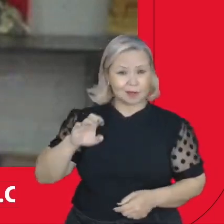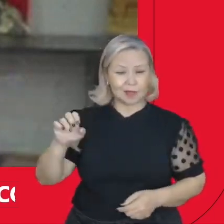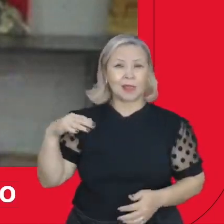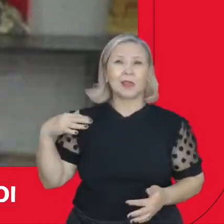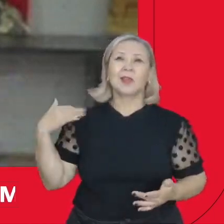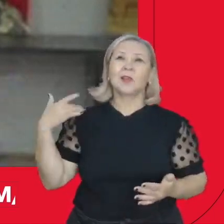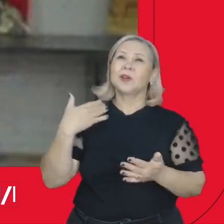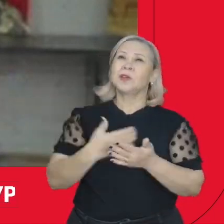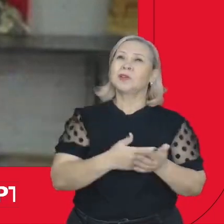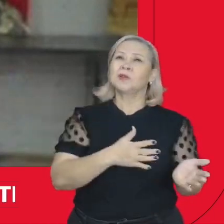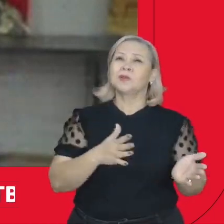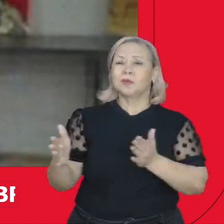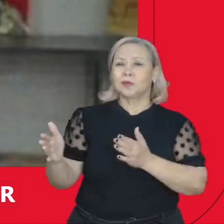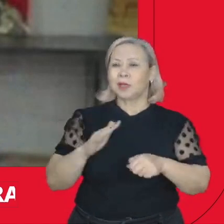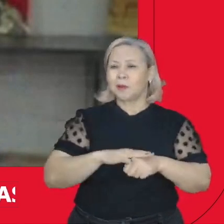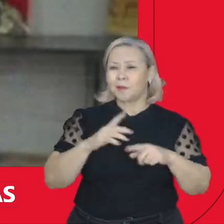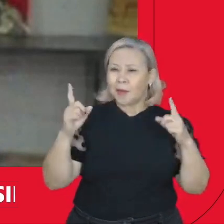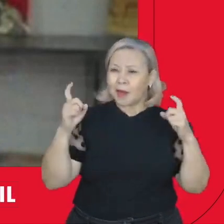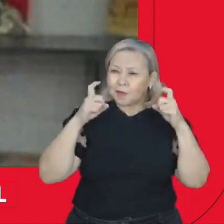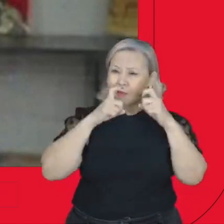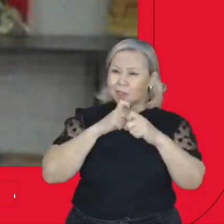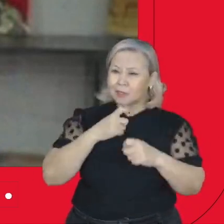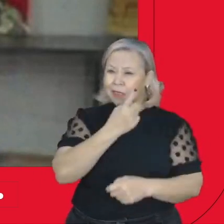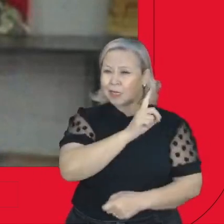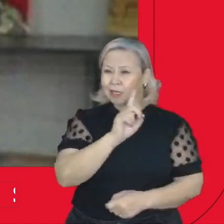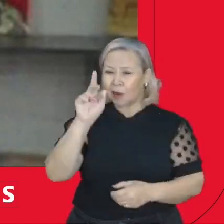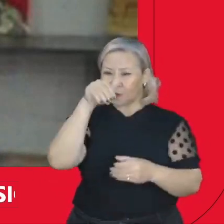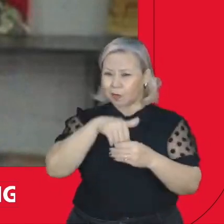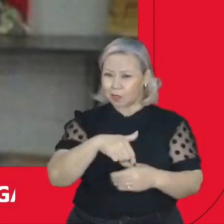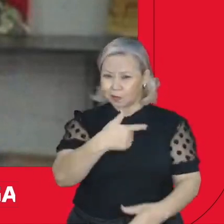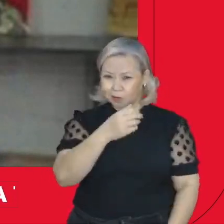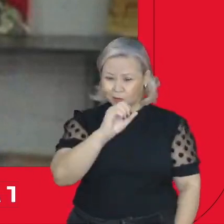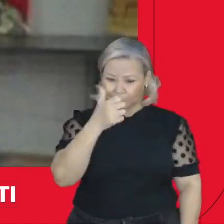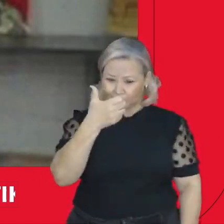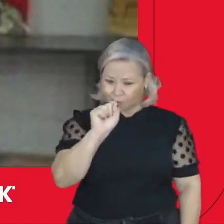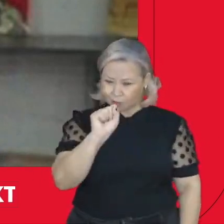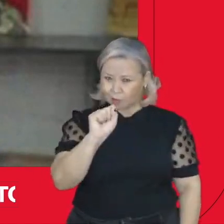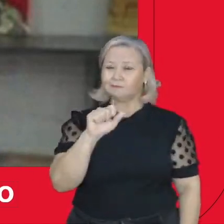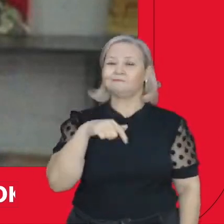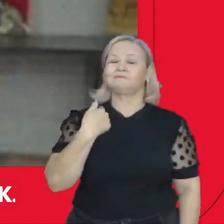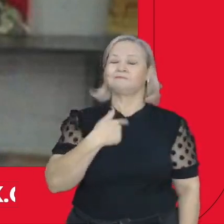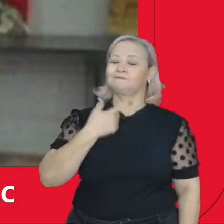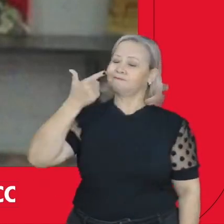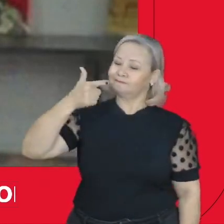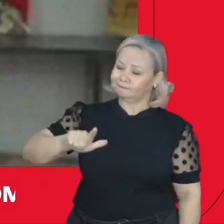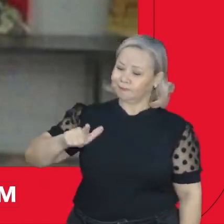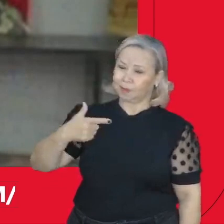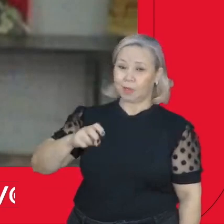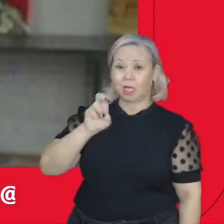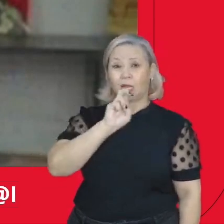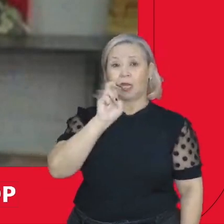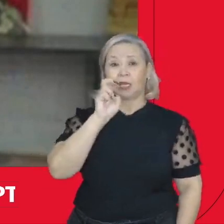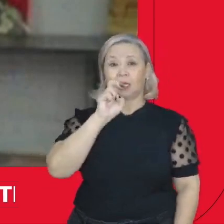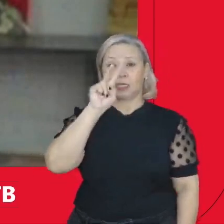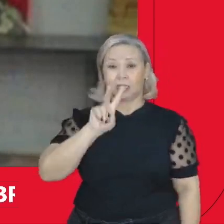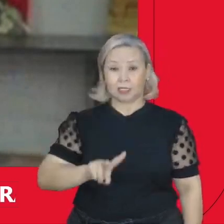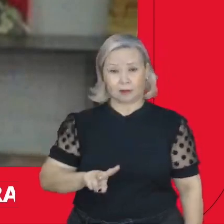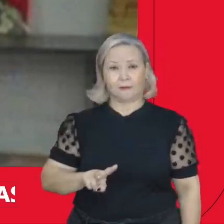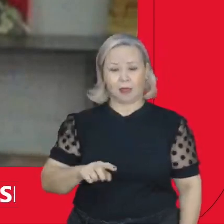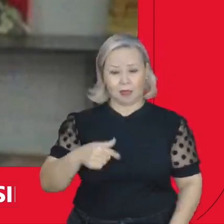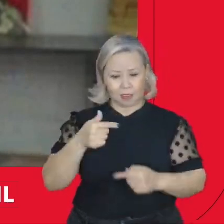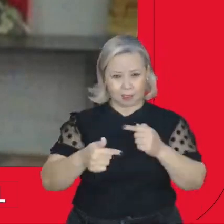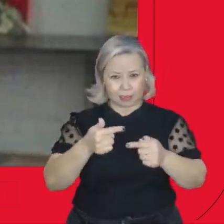a população acompanhar e decidir aonde seriam investidos os recursos públicos, é fruto desse legado do nosso partido nas administrações